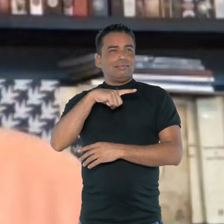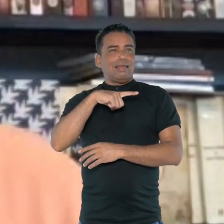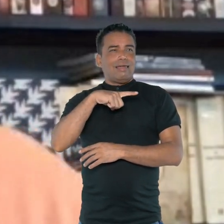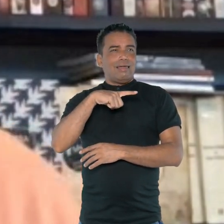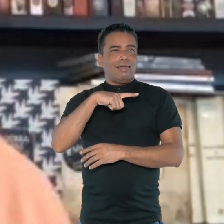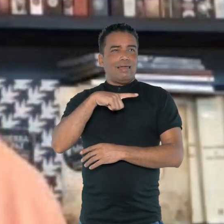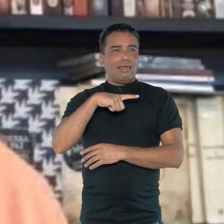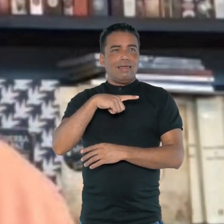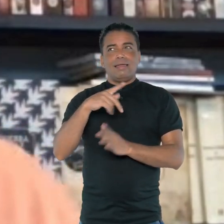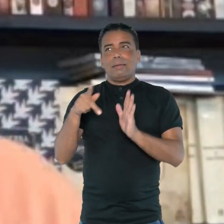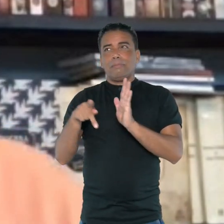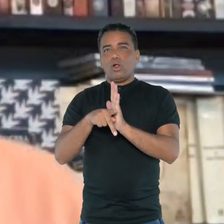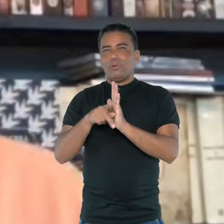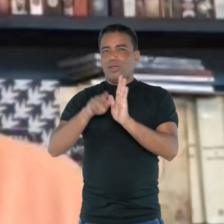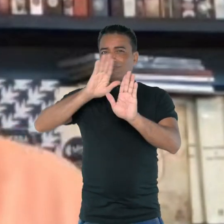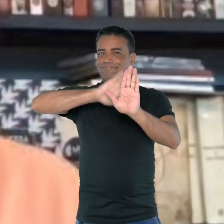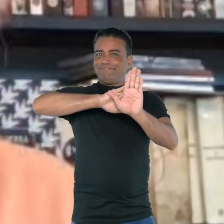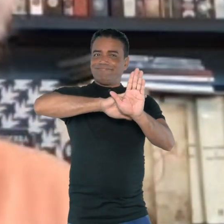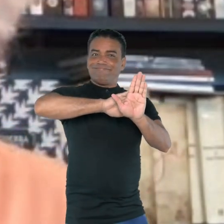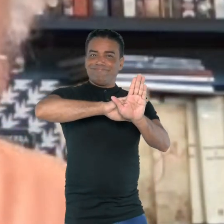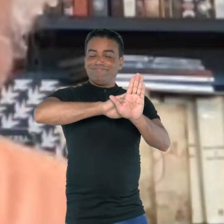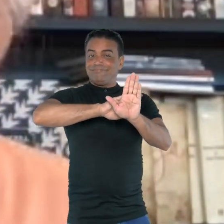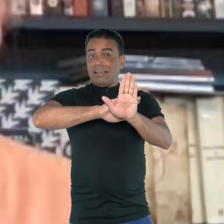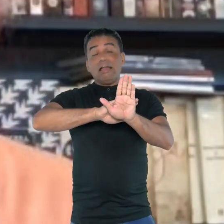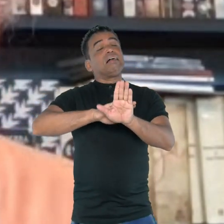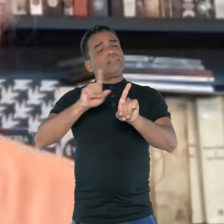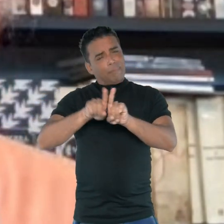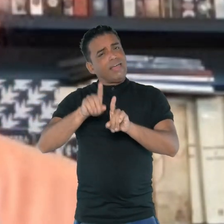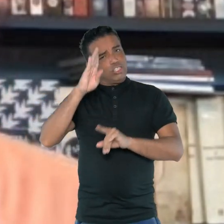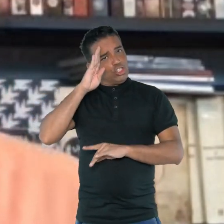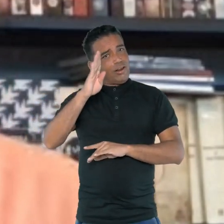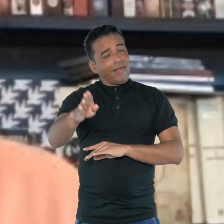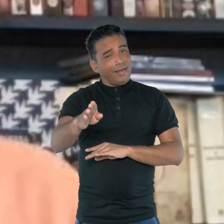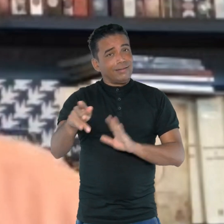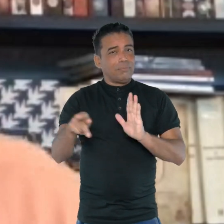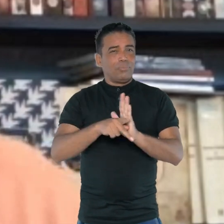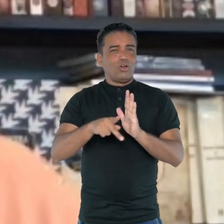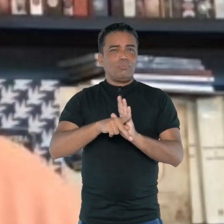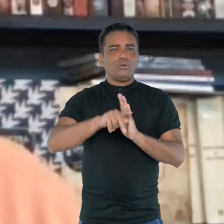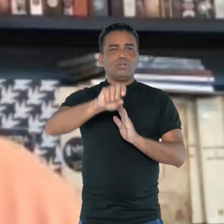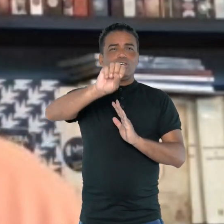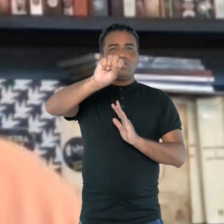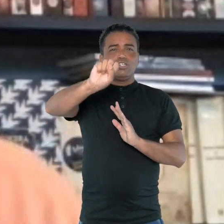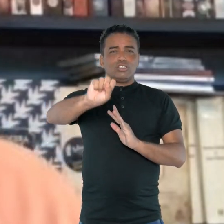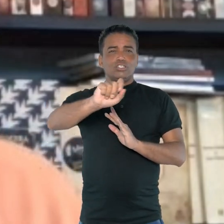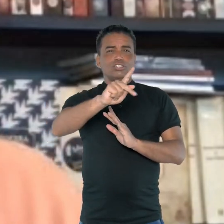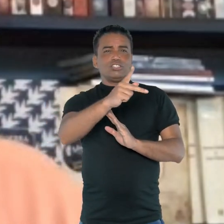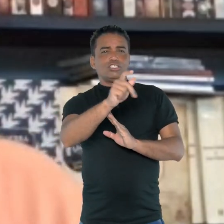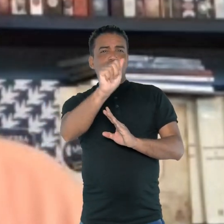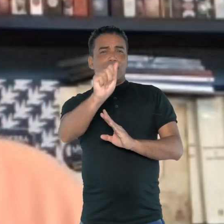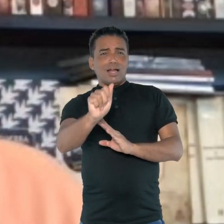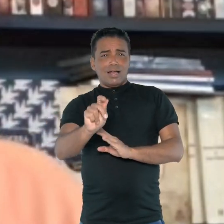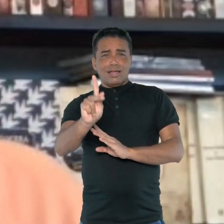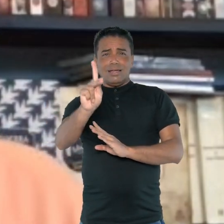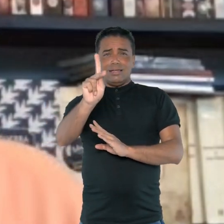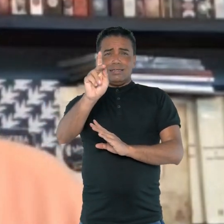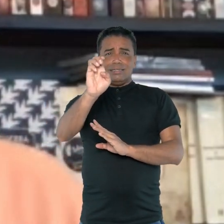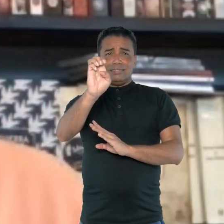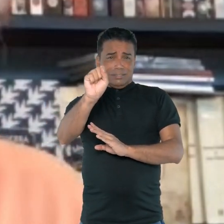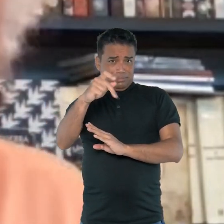tão subliminar assim, né, bem direta também ao Shakespeare e ao William Faulkner, né, porque